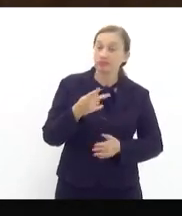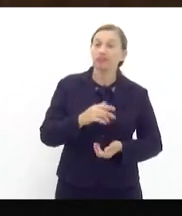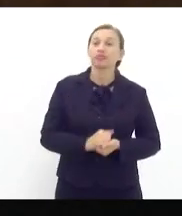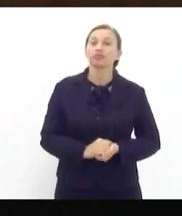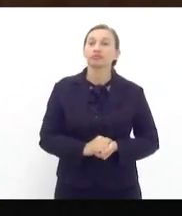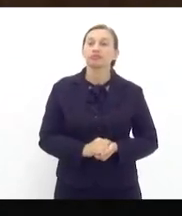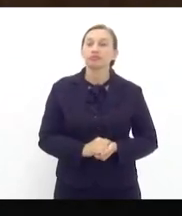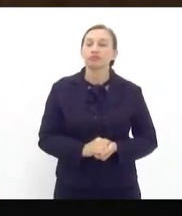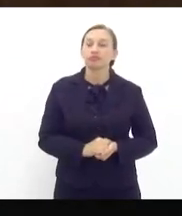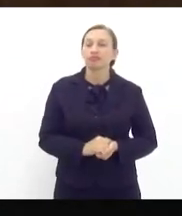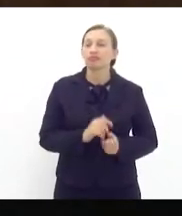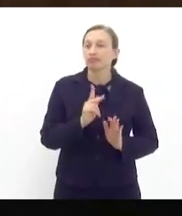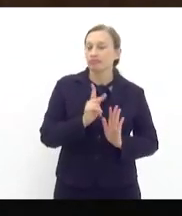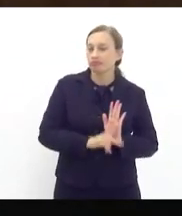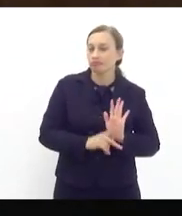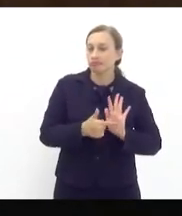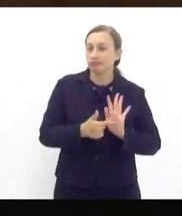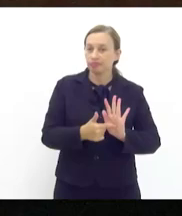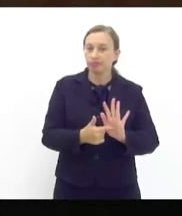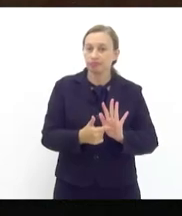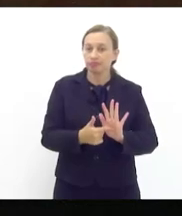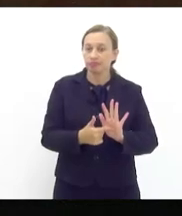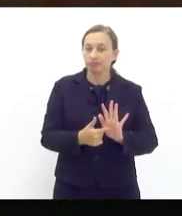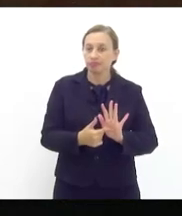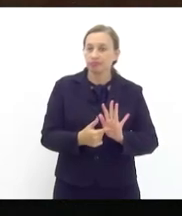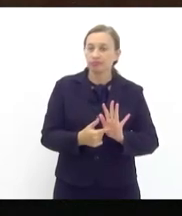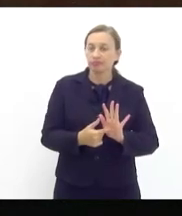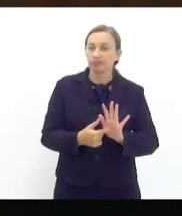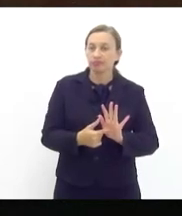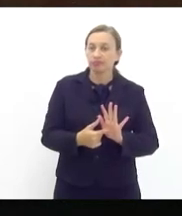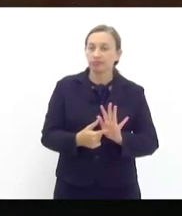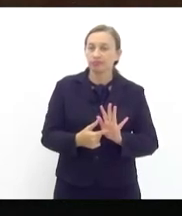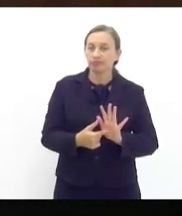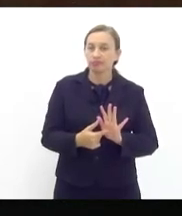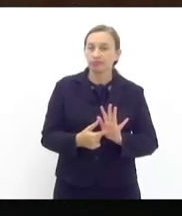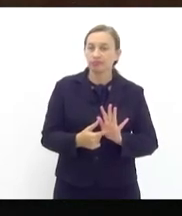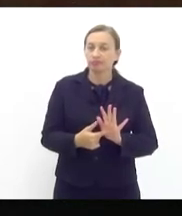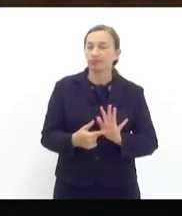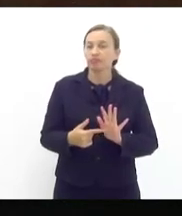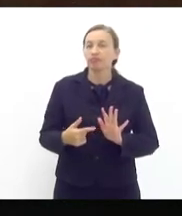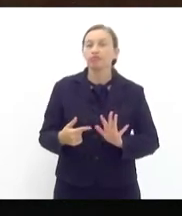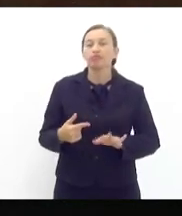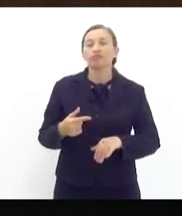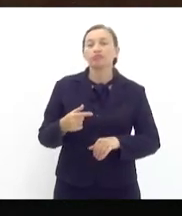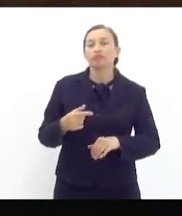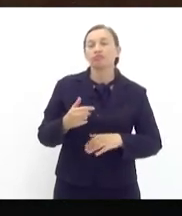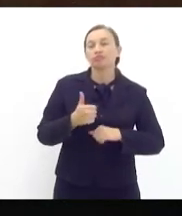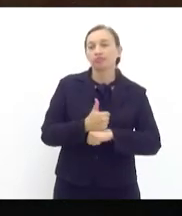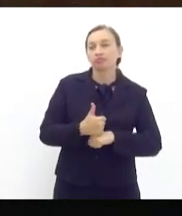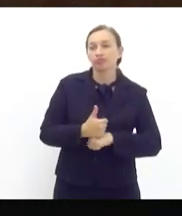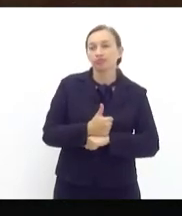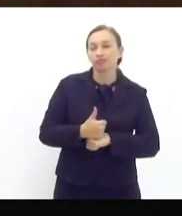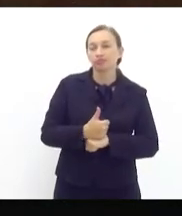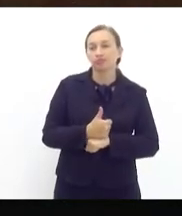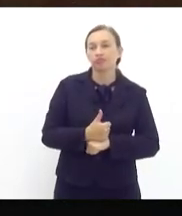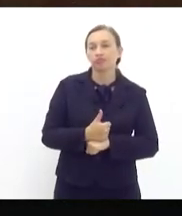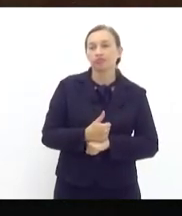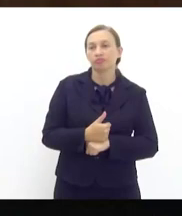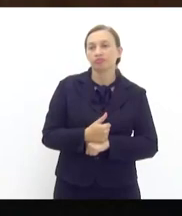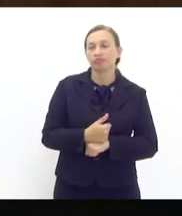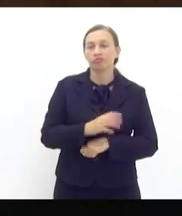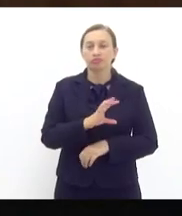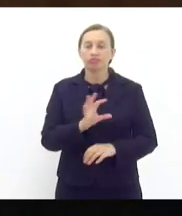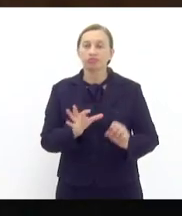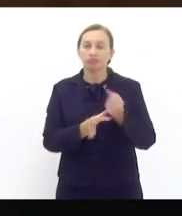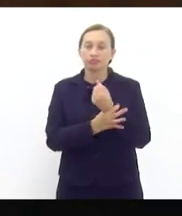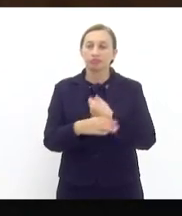o projeto aponta para a presença permanente de profissionais da segurança pública dentro das escolas e não